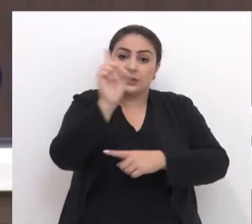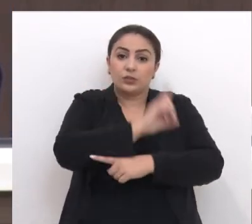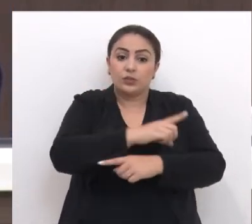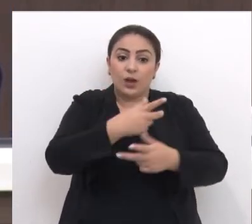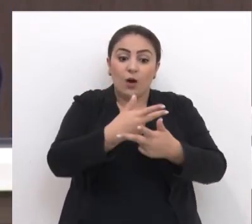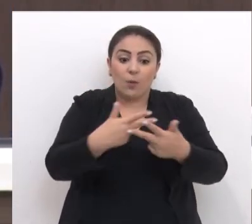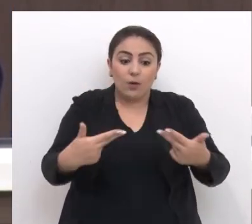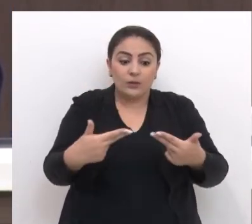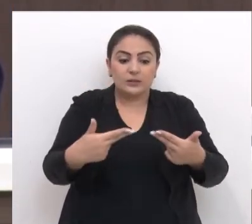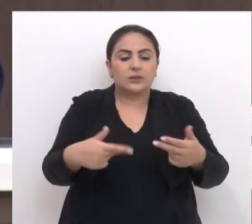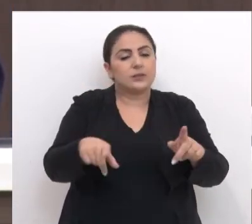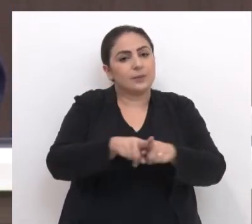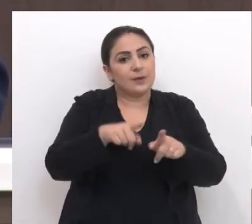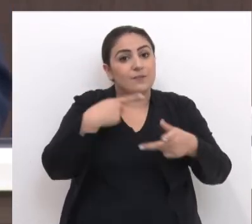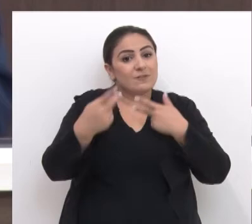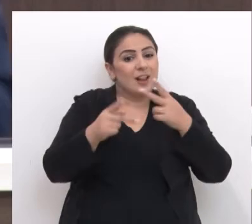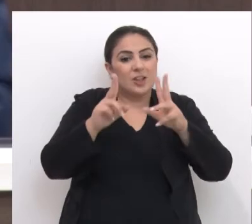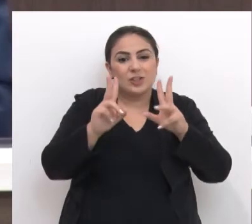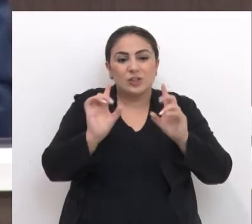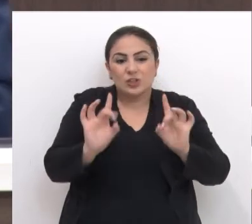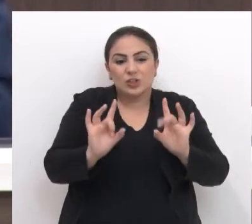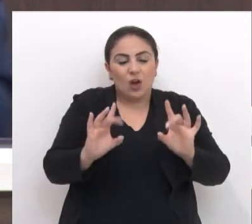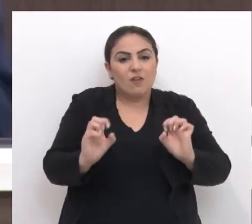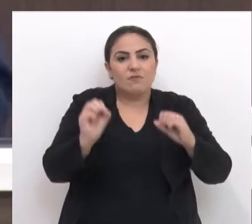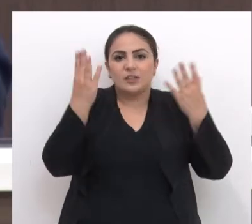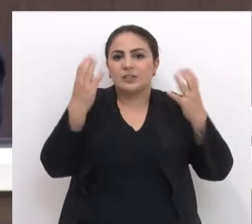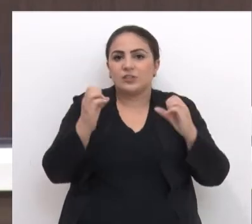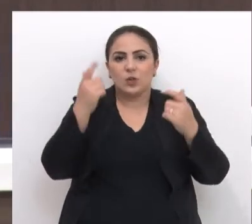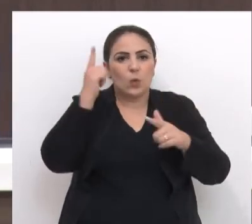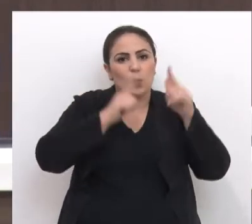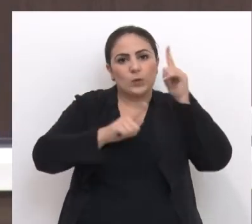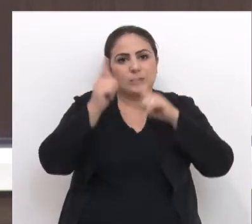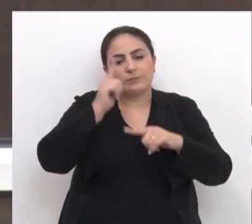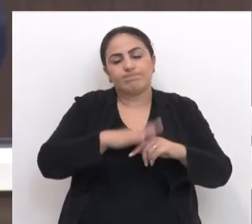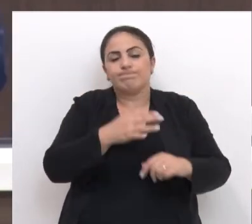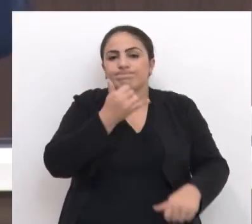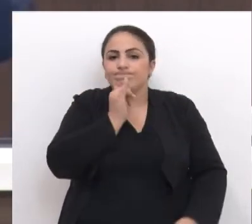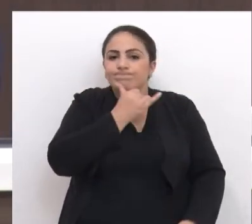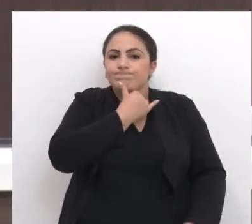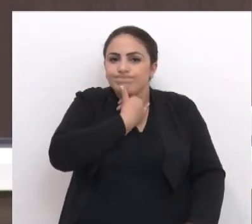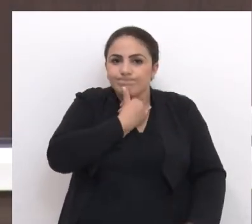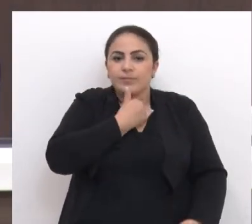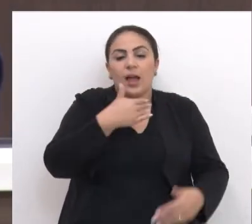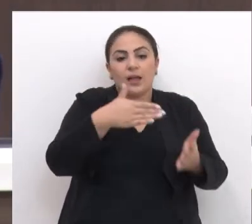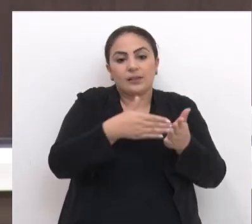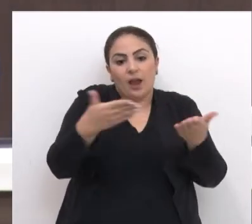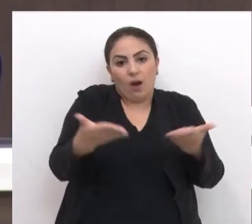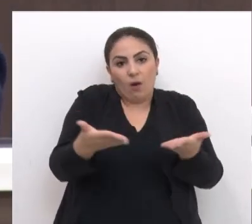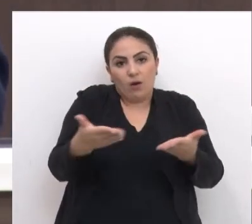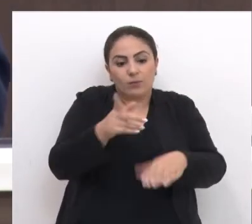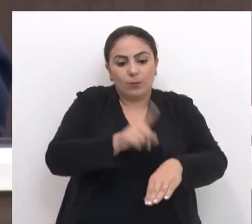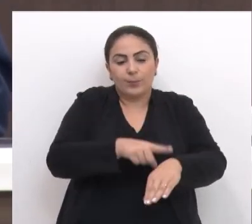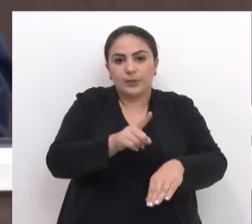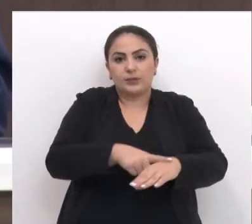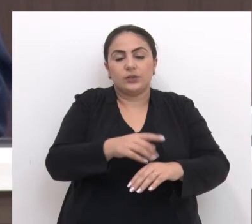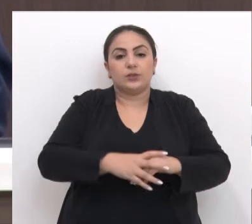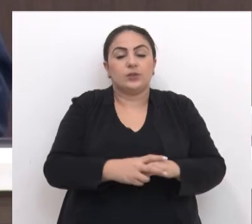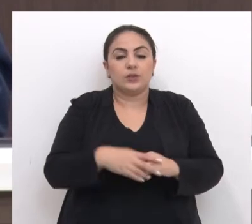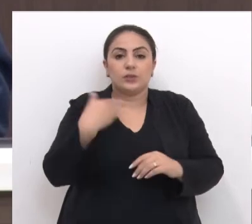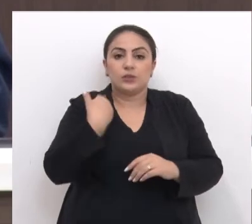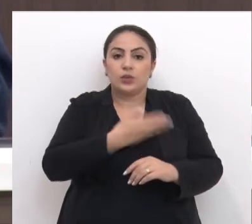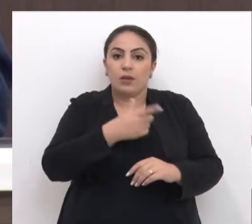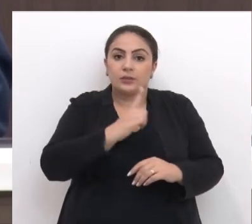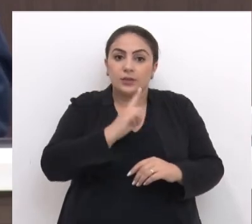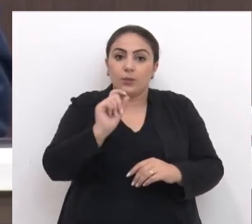dessa data algo que trate somente de comemorações e conquistas. Infelizmente, até o presente momento, nós